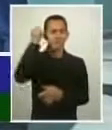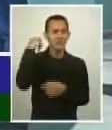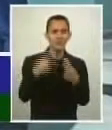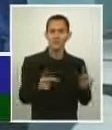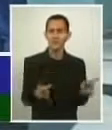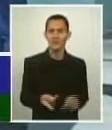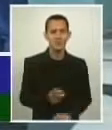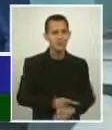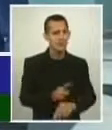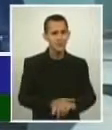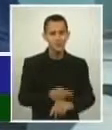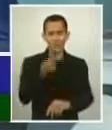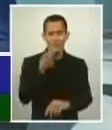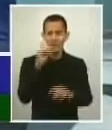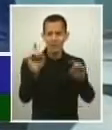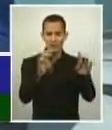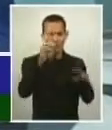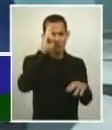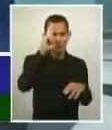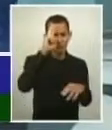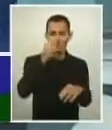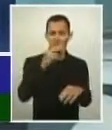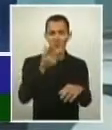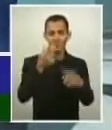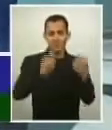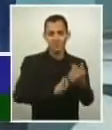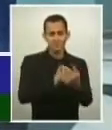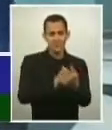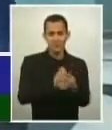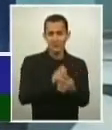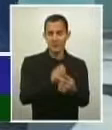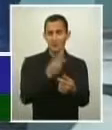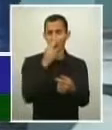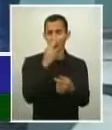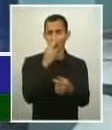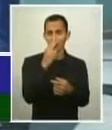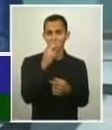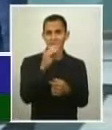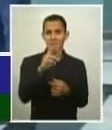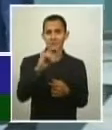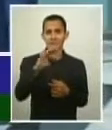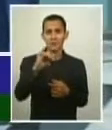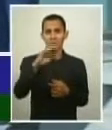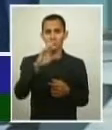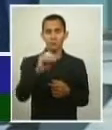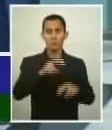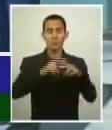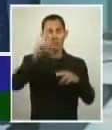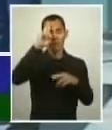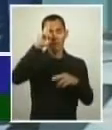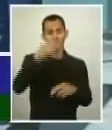dele quer dizer que quer dar um era dono do próprio nariz era profundamente crítico diante da